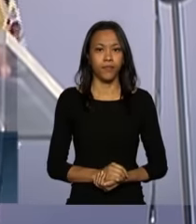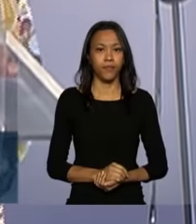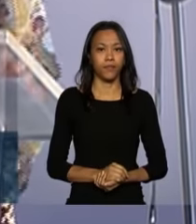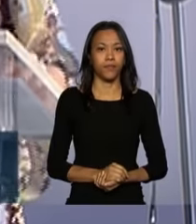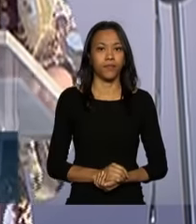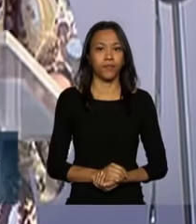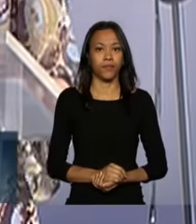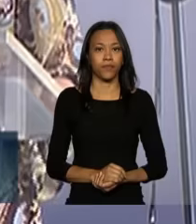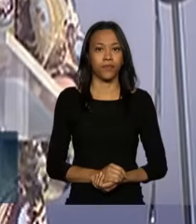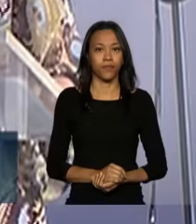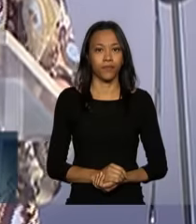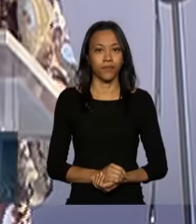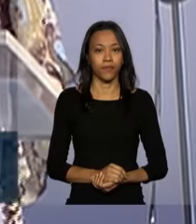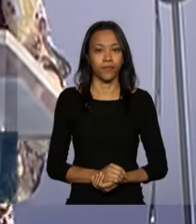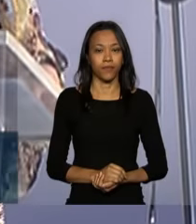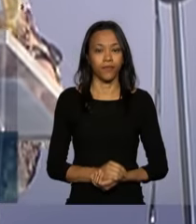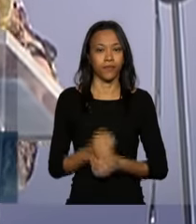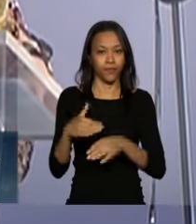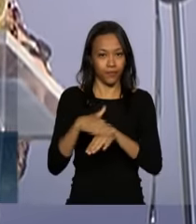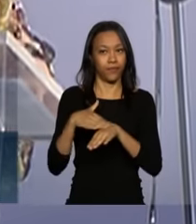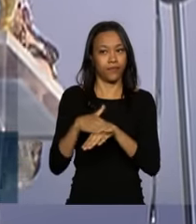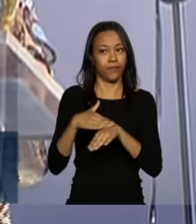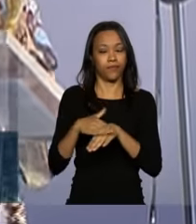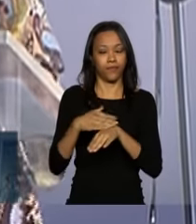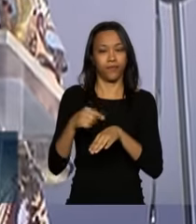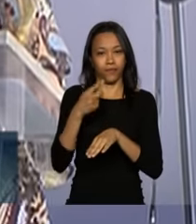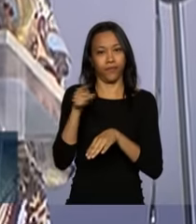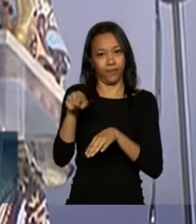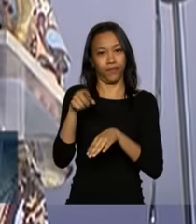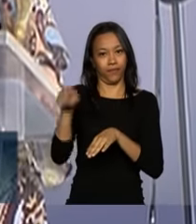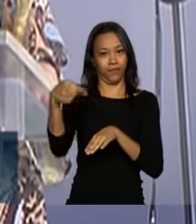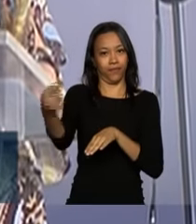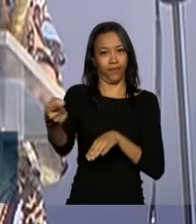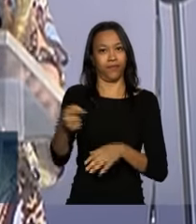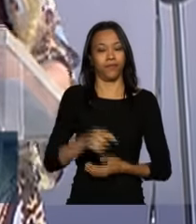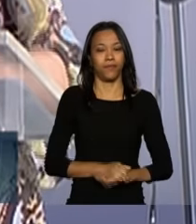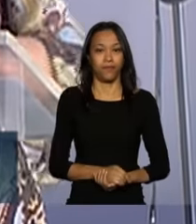Você também. Vou falar aí com vocês.